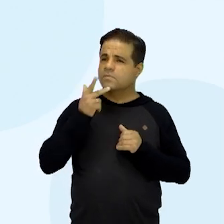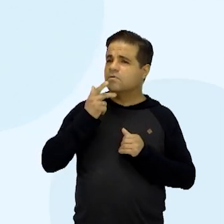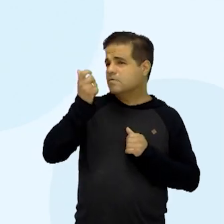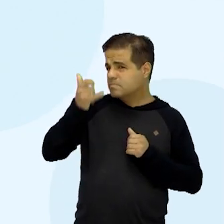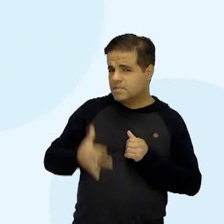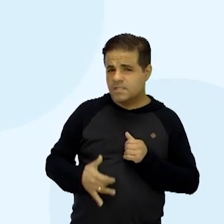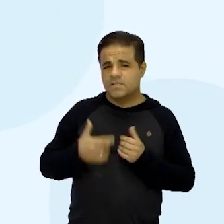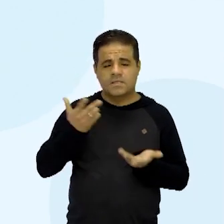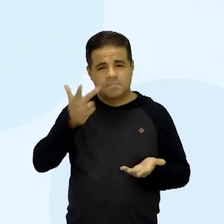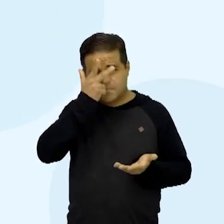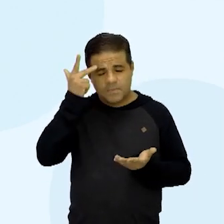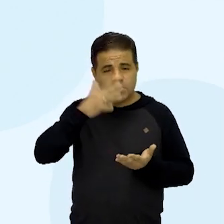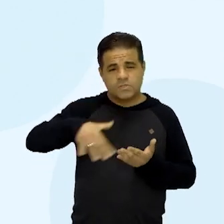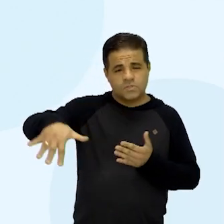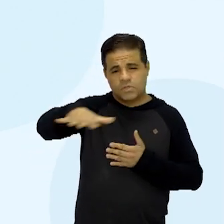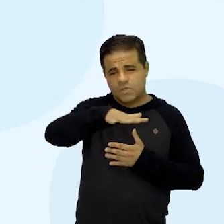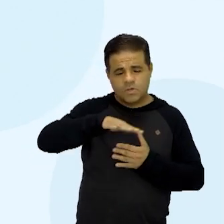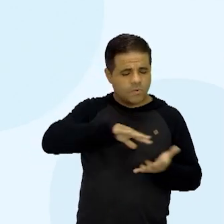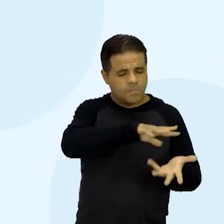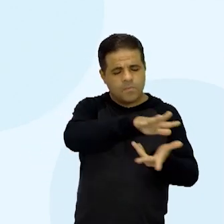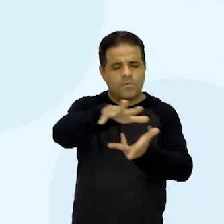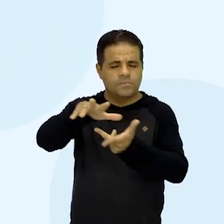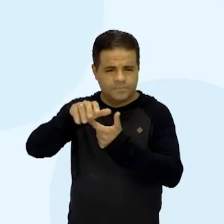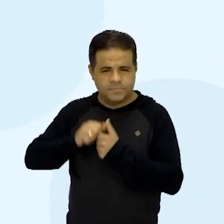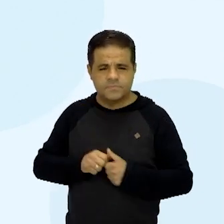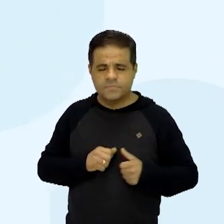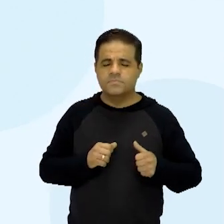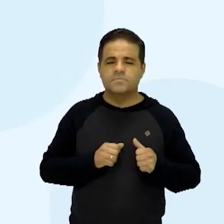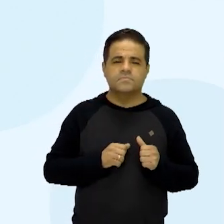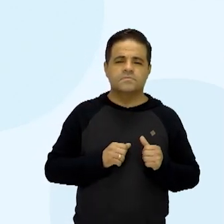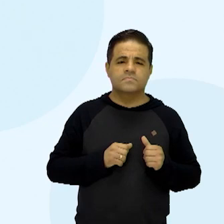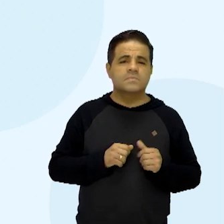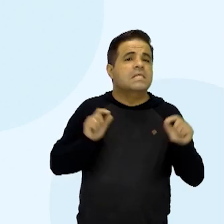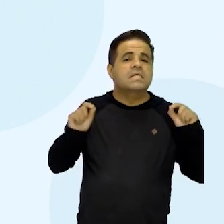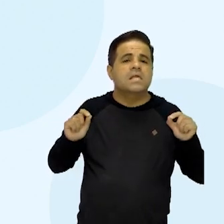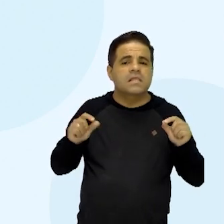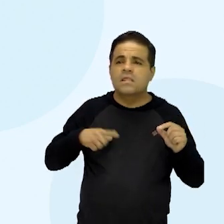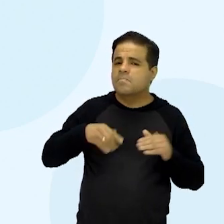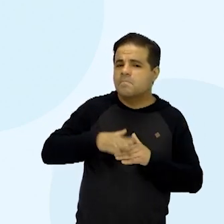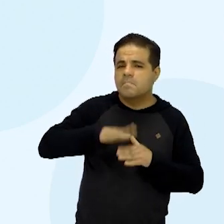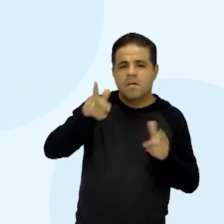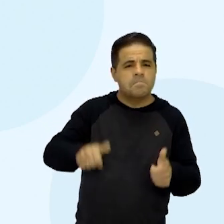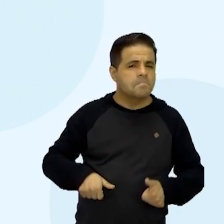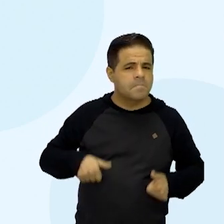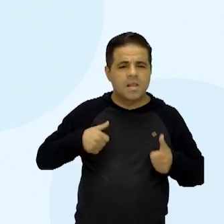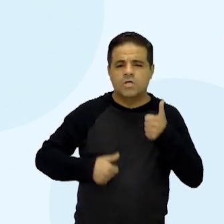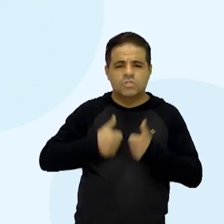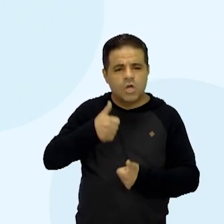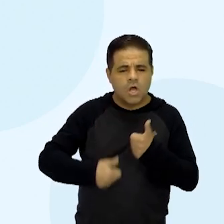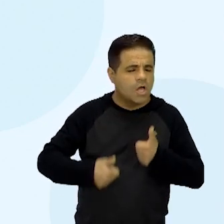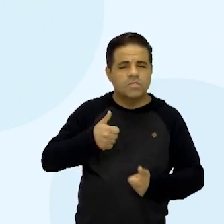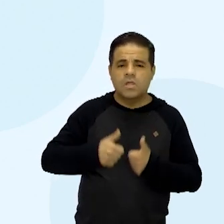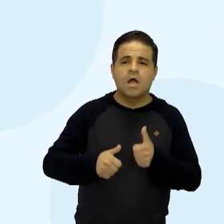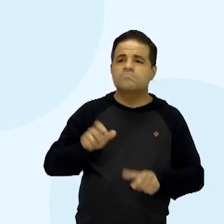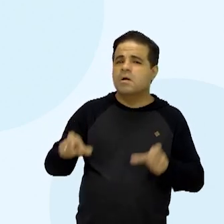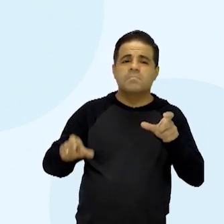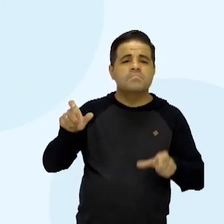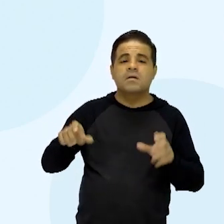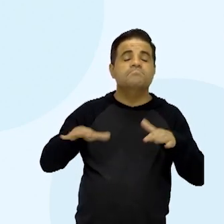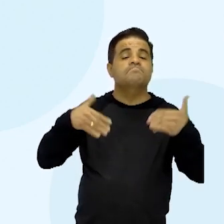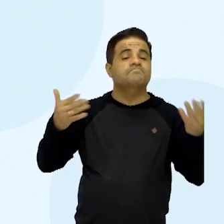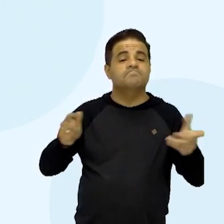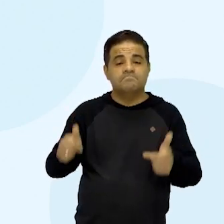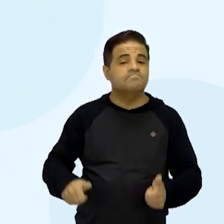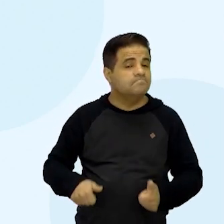the best soccer? Quando nós falamos, polêmica, hein, João, que você me coloca, hein? Yes, Quando nós so falamos sobre as pessoas ao redor do mundo, quem tem